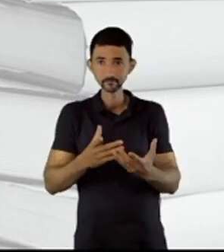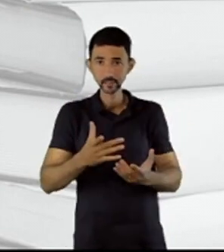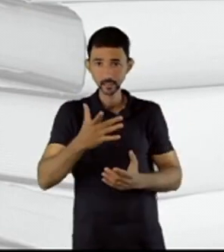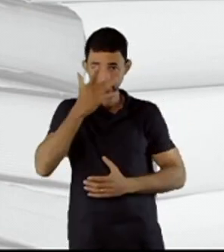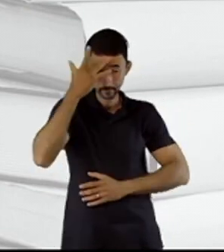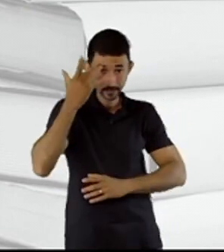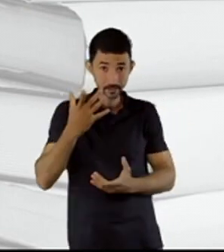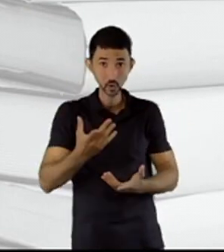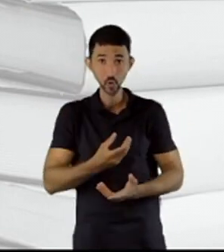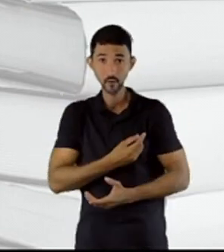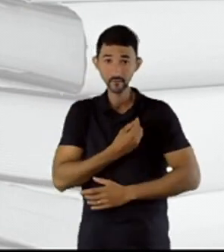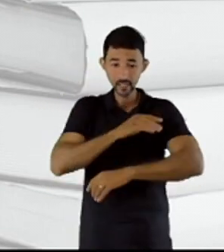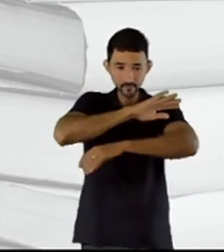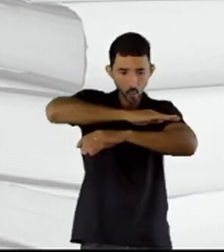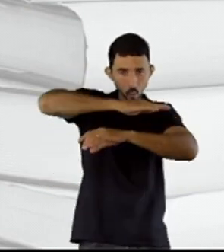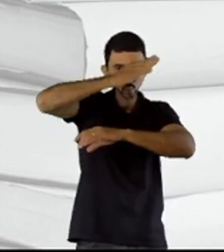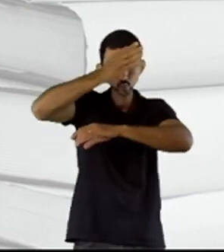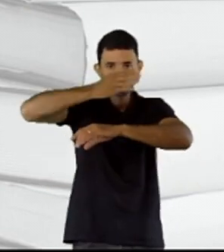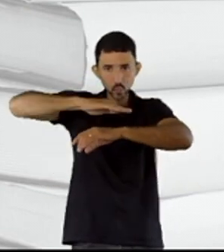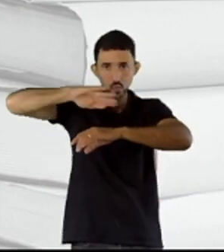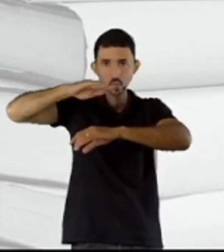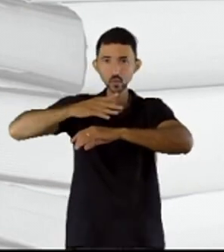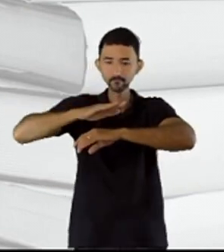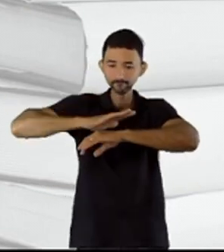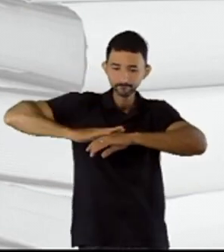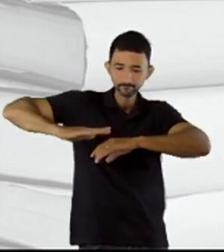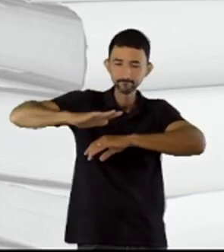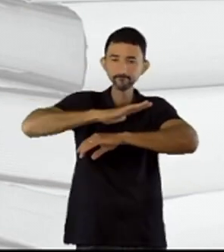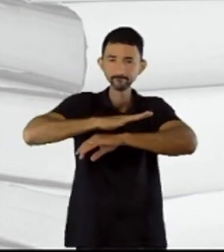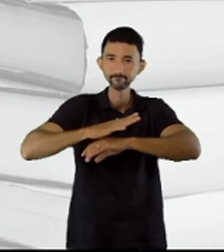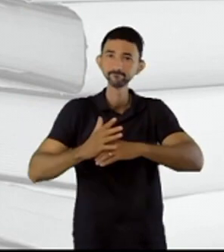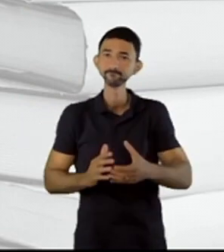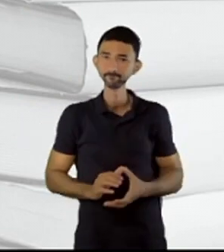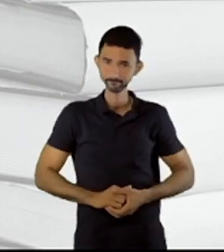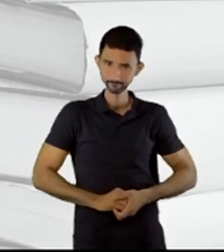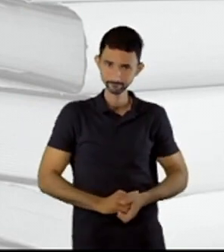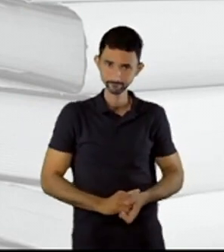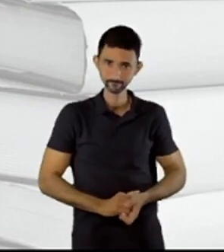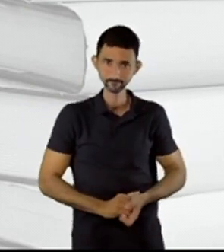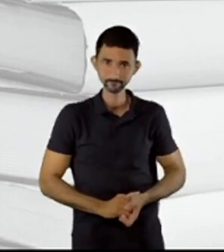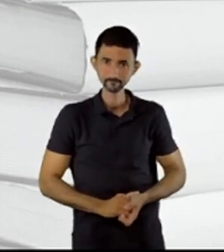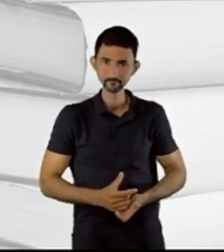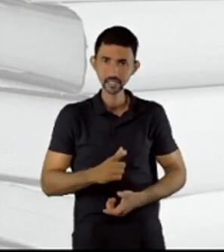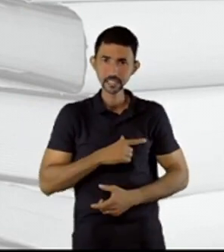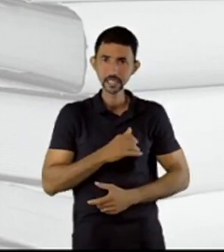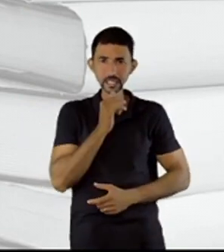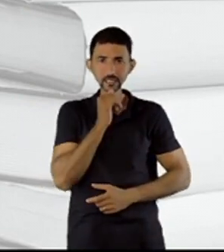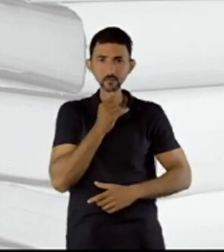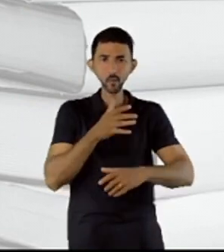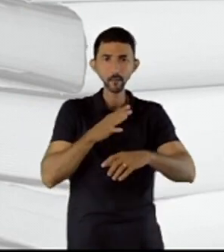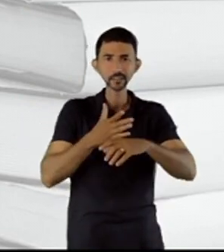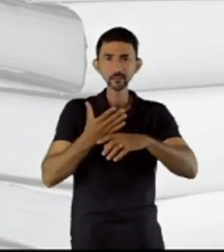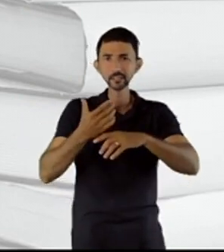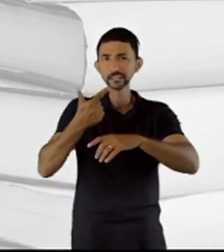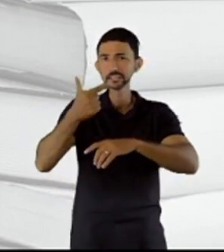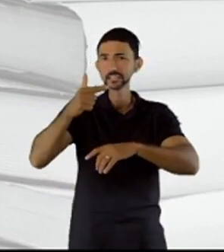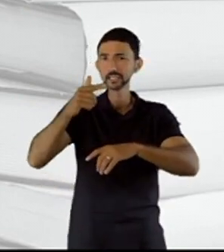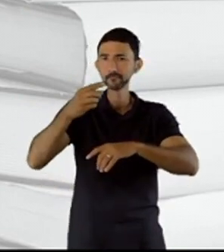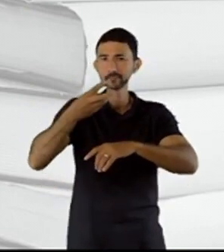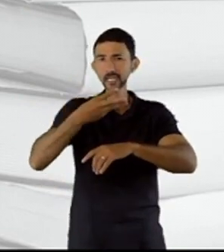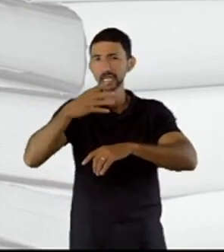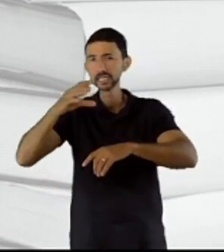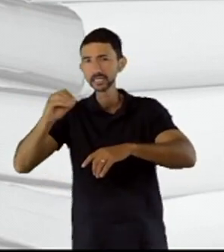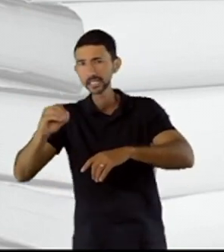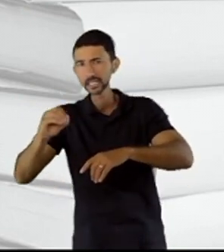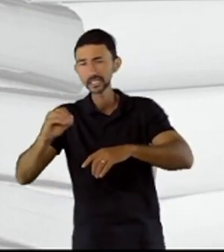os continentes, as montanhas, os relevos. E isso pode dar aí uma espessura de aproximadamente